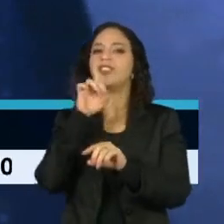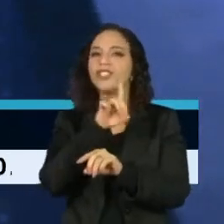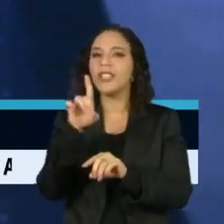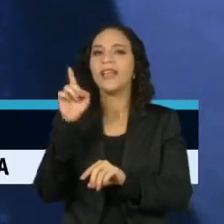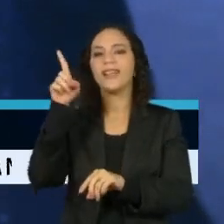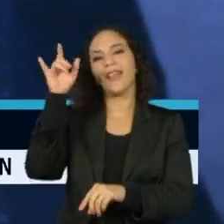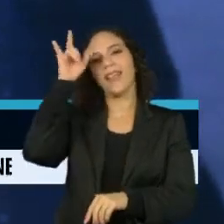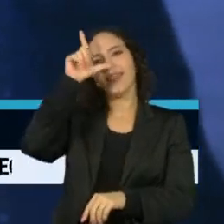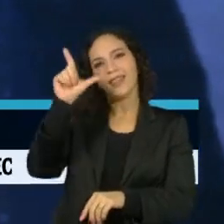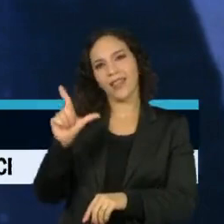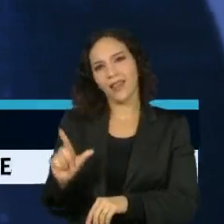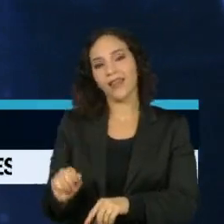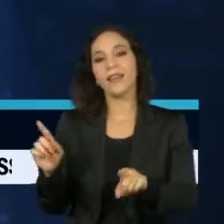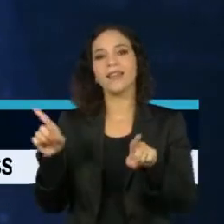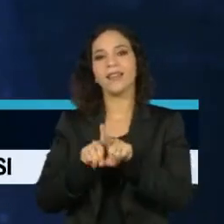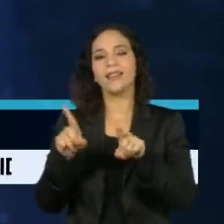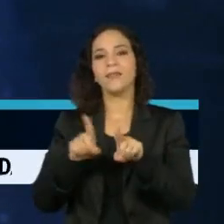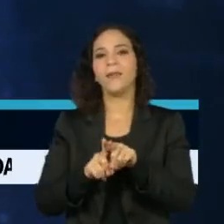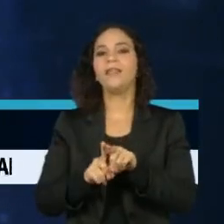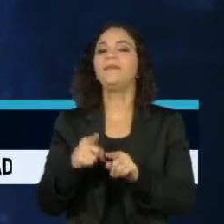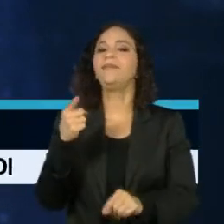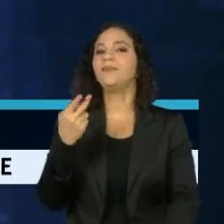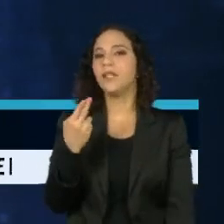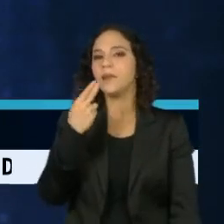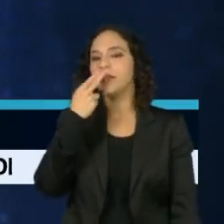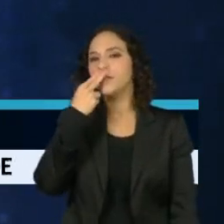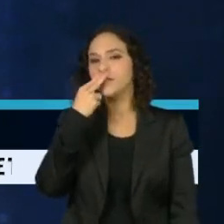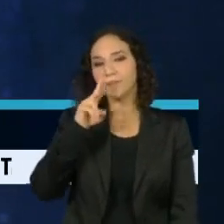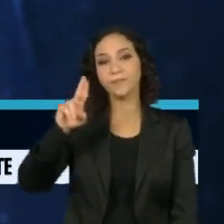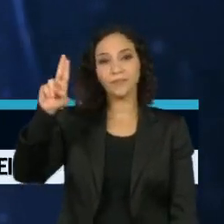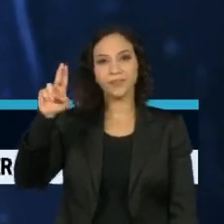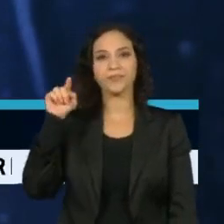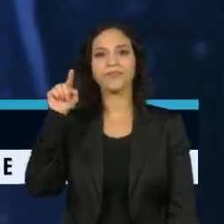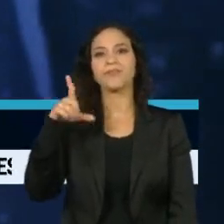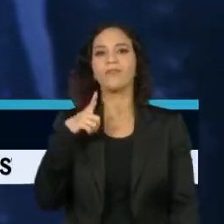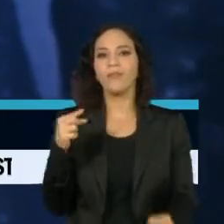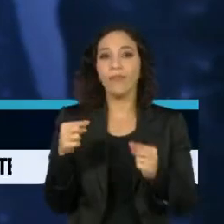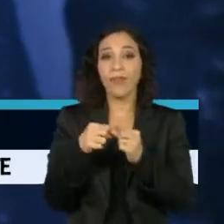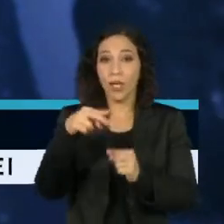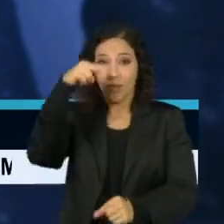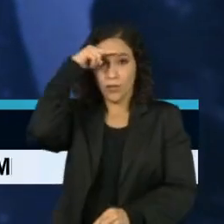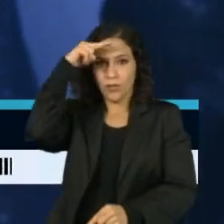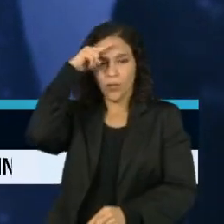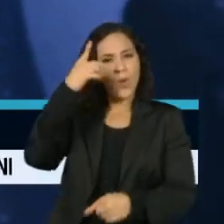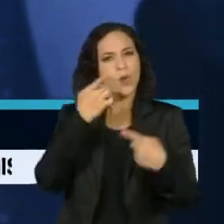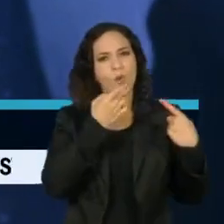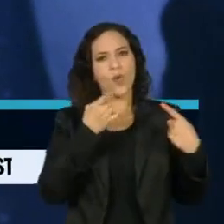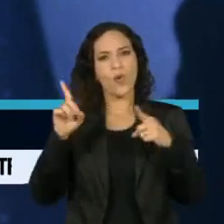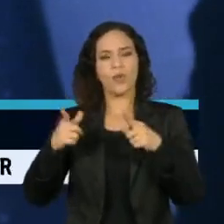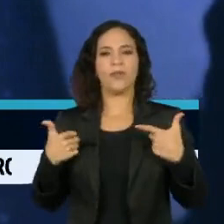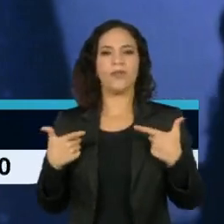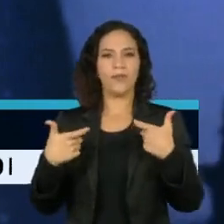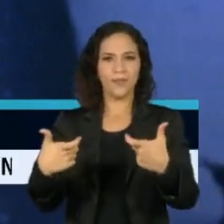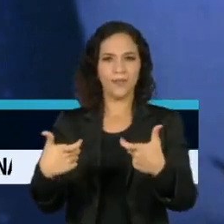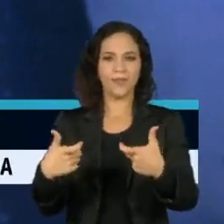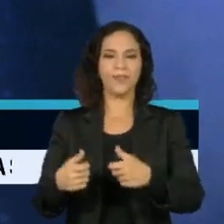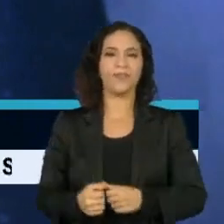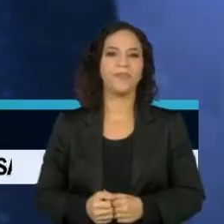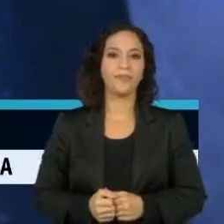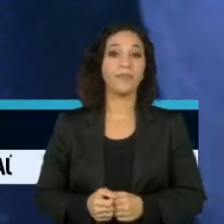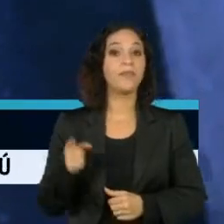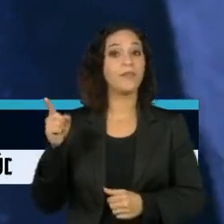na Itália e nazista de Adolf Hitler na Alemanha, contra os quais o exército brasileiro lutou na Segunda Guerra Mundial.